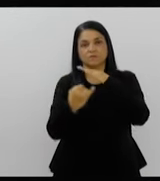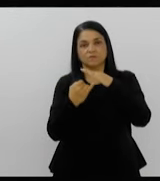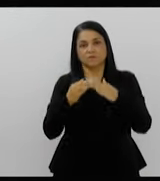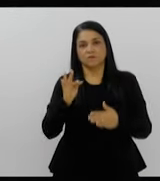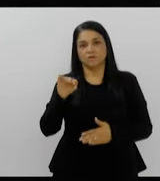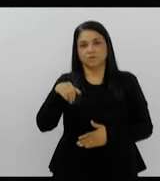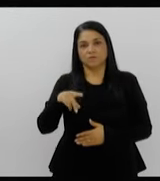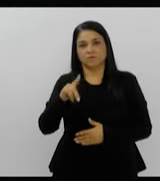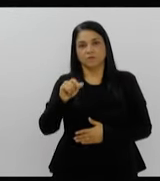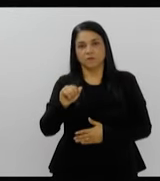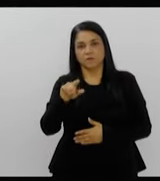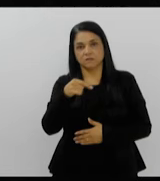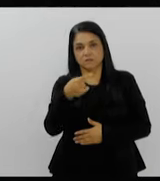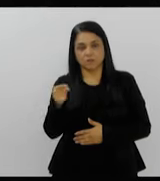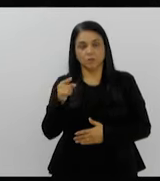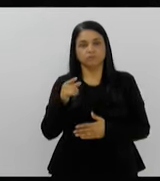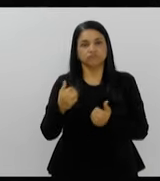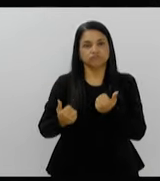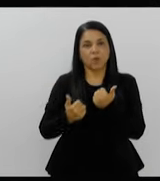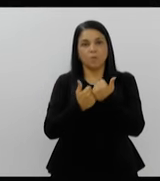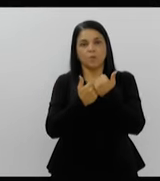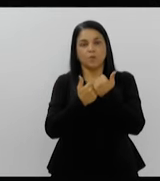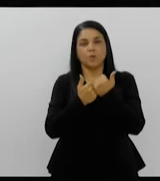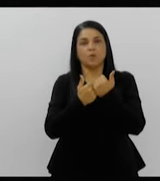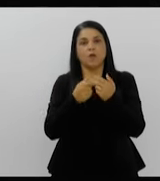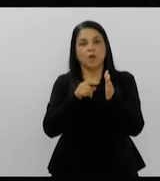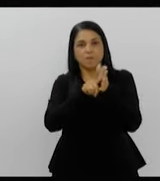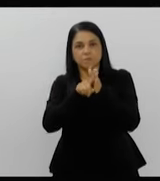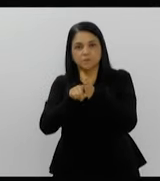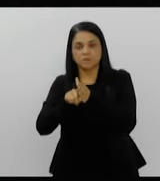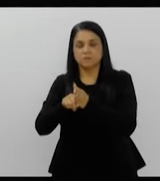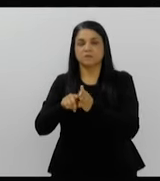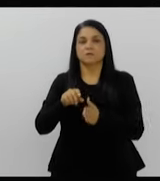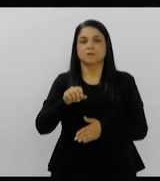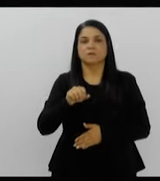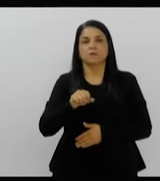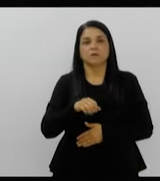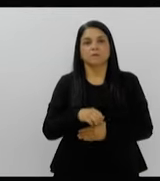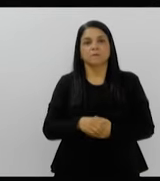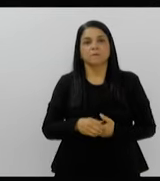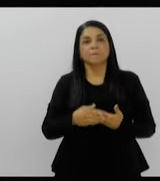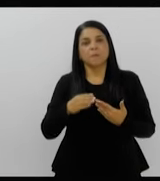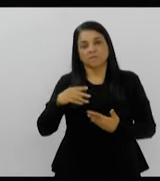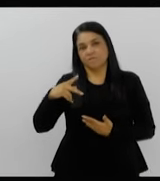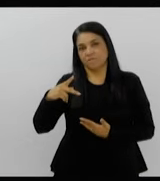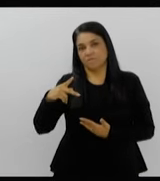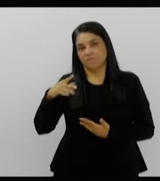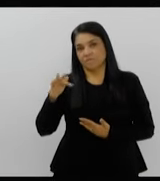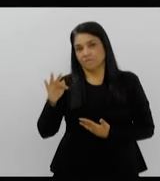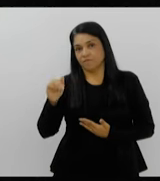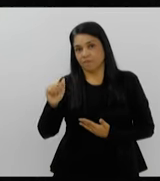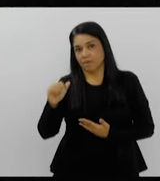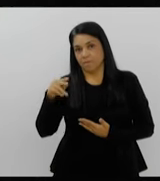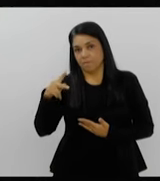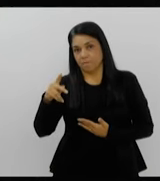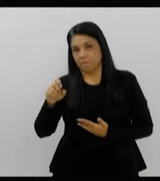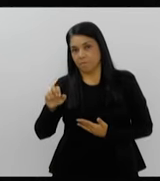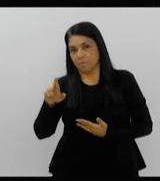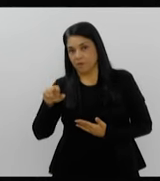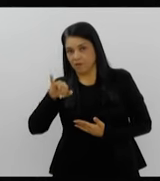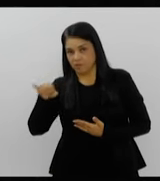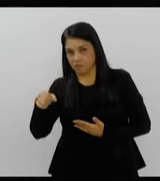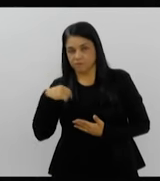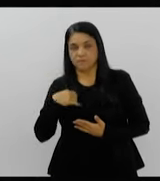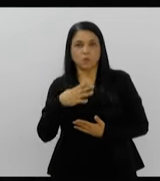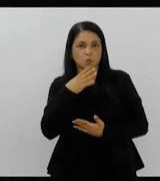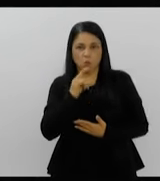Amparo à Pesquisa do Estado do Rio de Janeiro, Fundação Carlos Chagas, conhecida como FAPERJ. Para aquelas e aqueles que não conhecem a